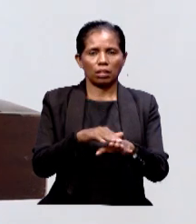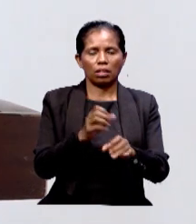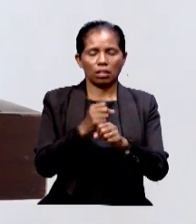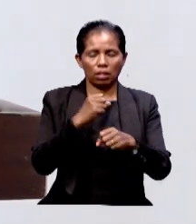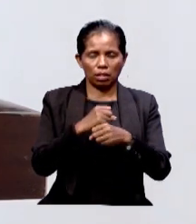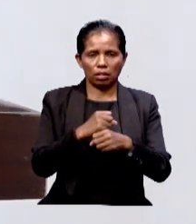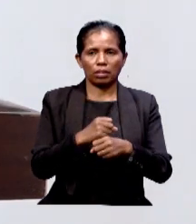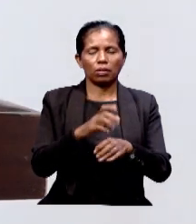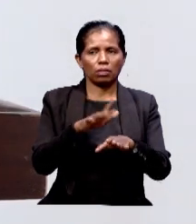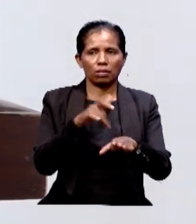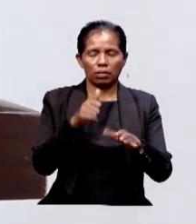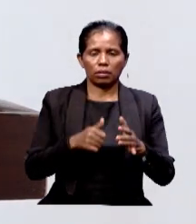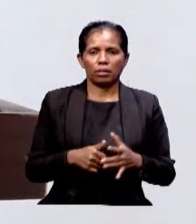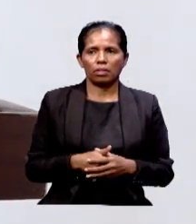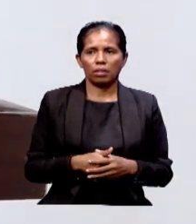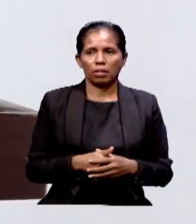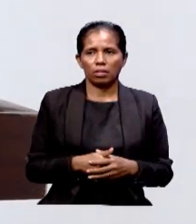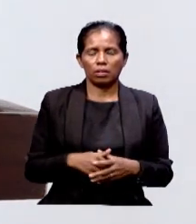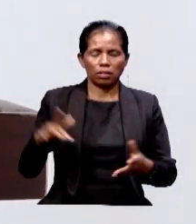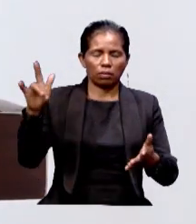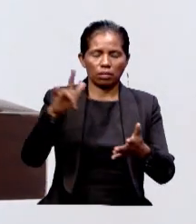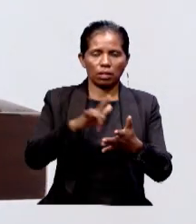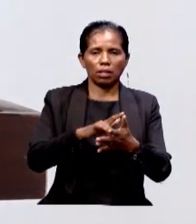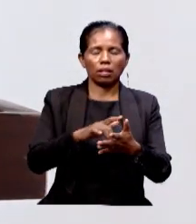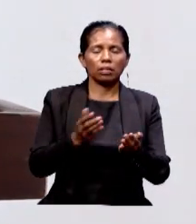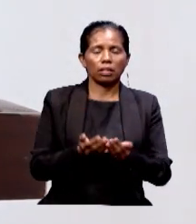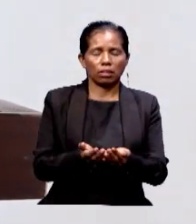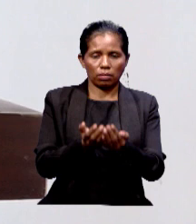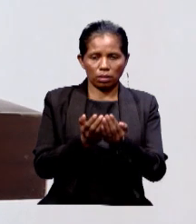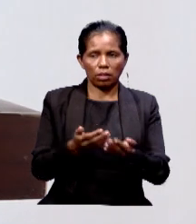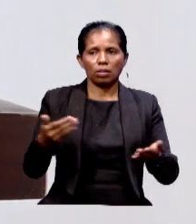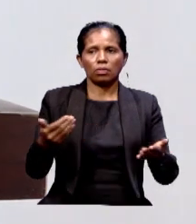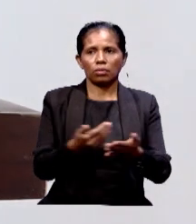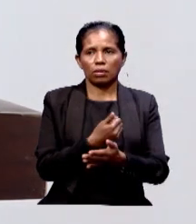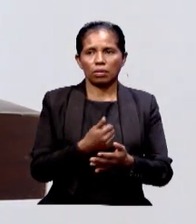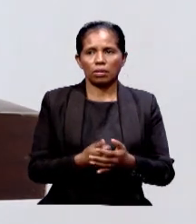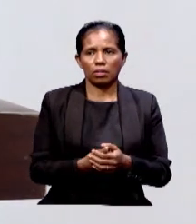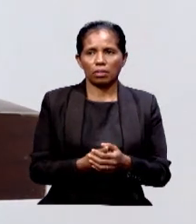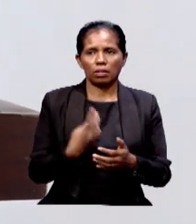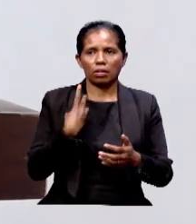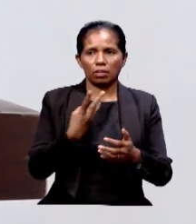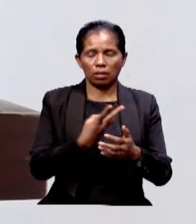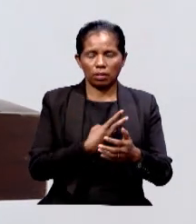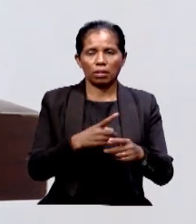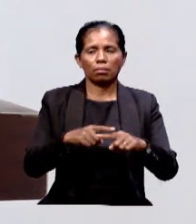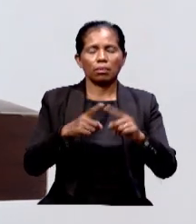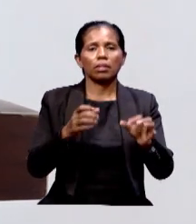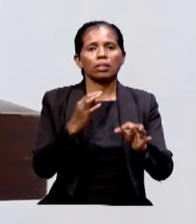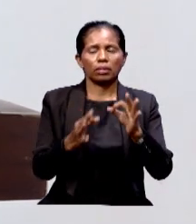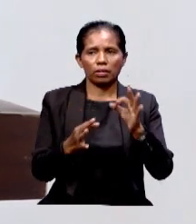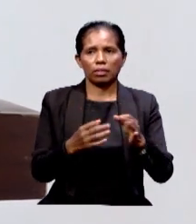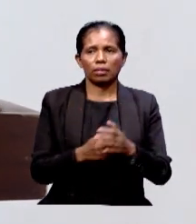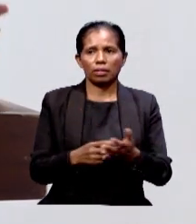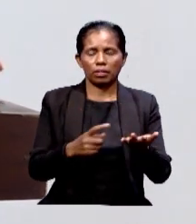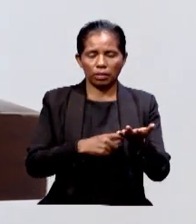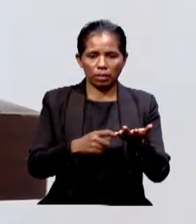Então, bem, quando terminar o fone, nesse coto que nem tal, o outro nem doi nem da demolição. Mas bem, cara,